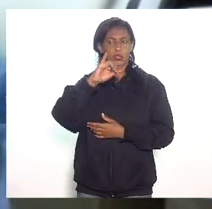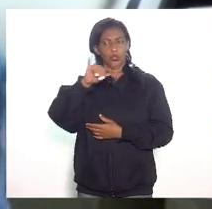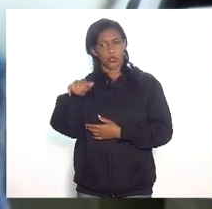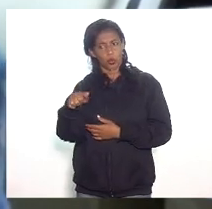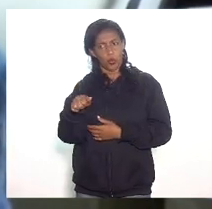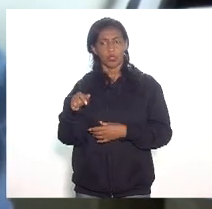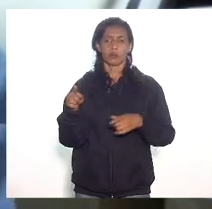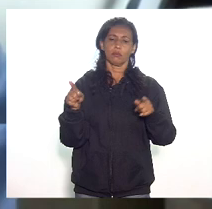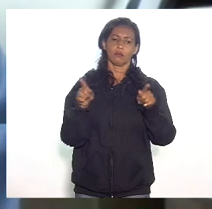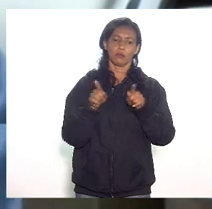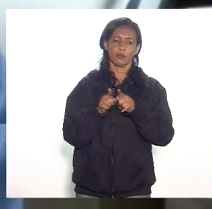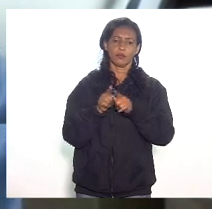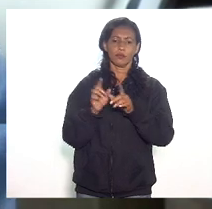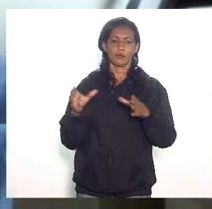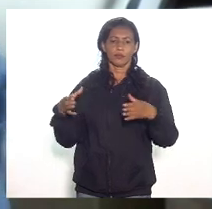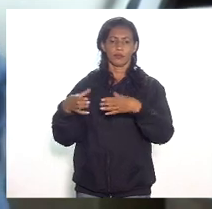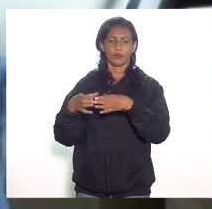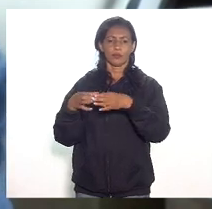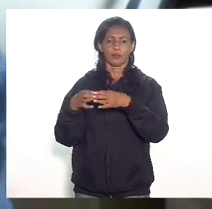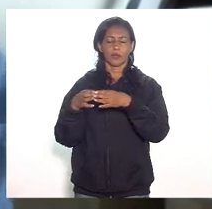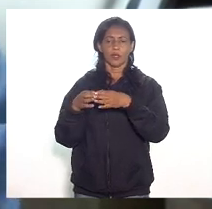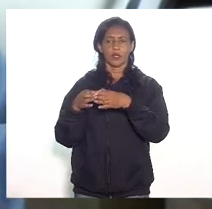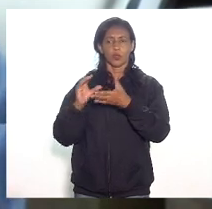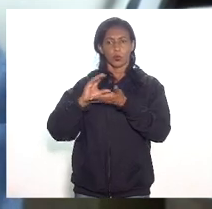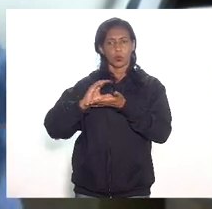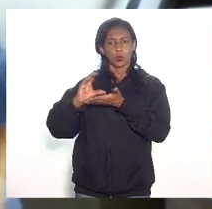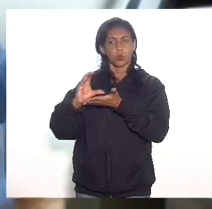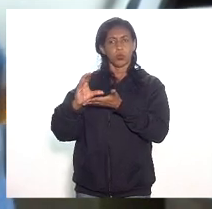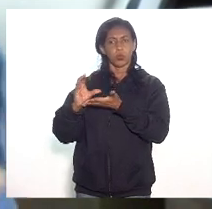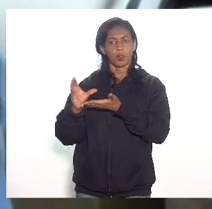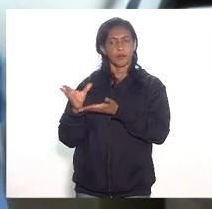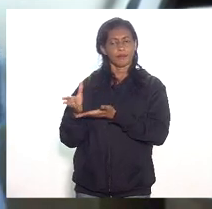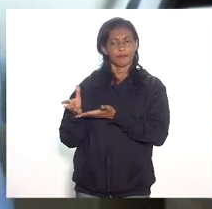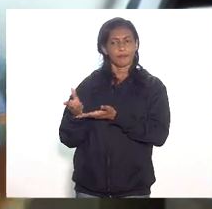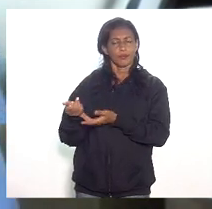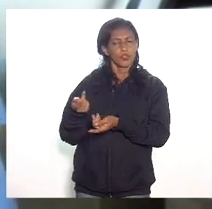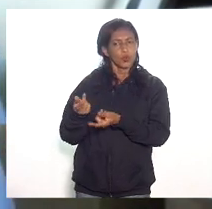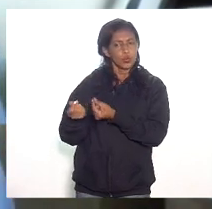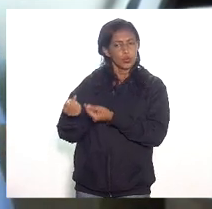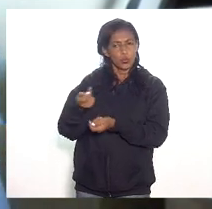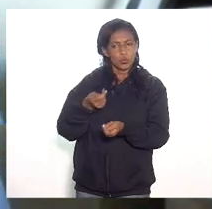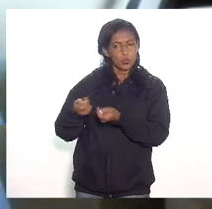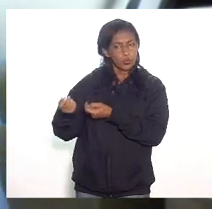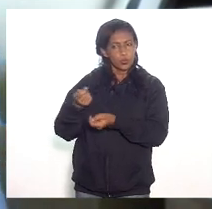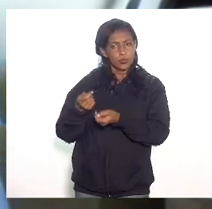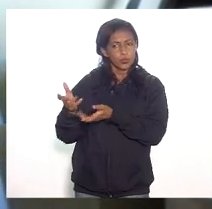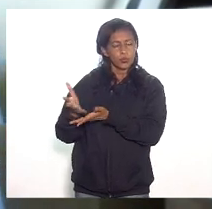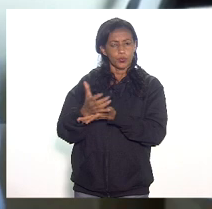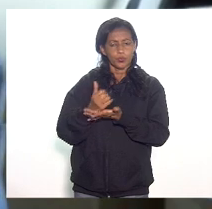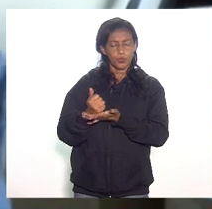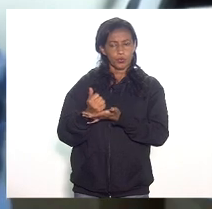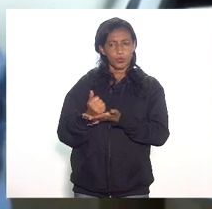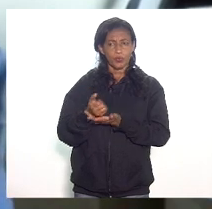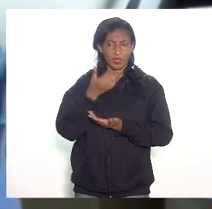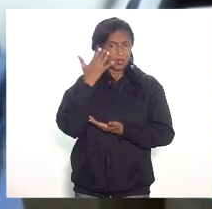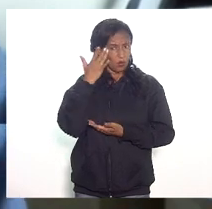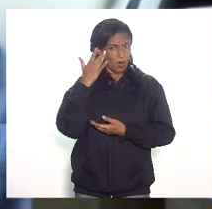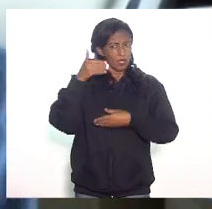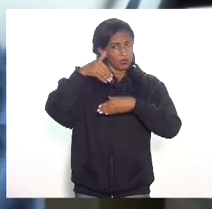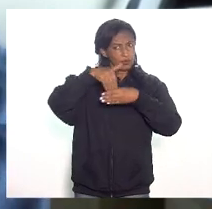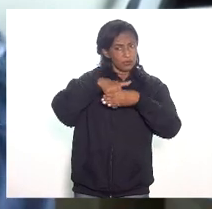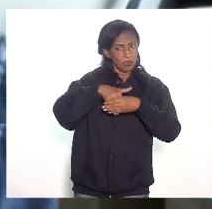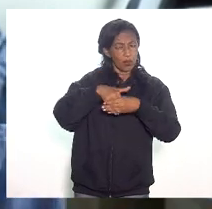quanto nas comissões de tributação e orçamento, e acho que é um voto ponderado para a gente encontrar, como